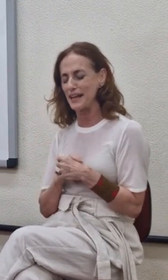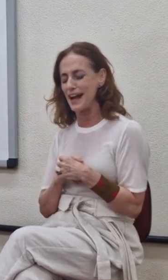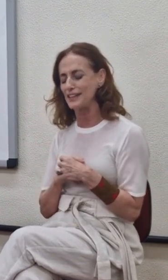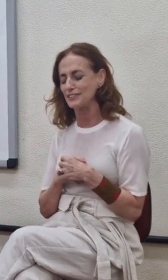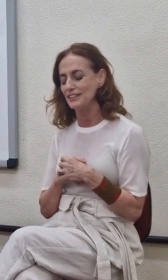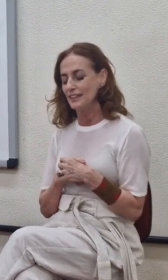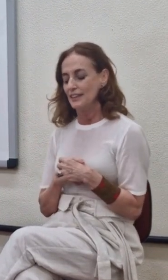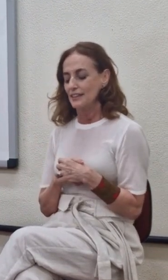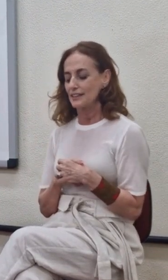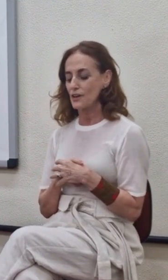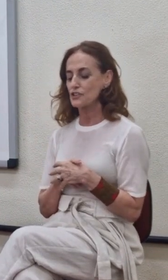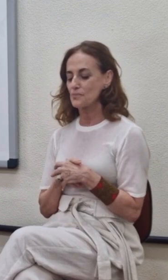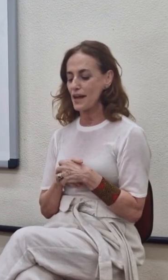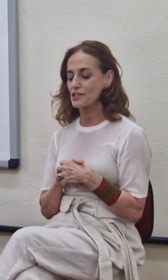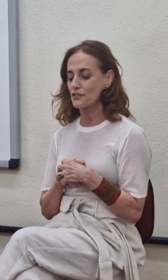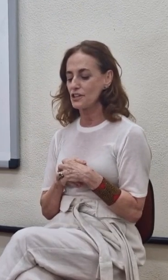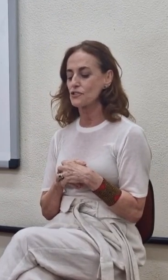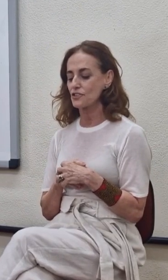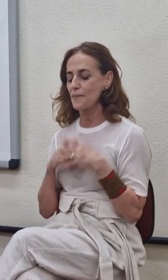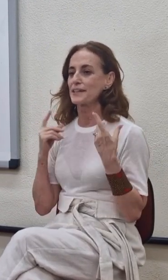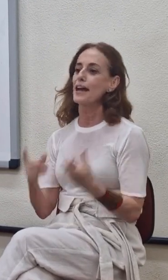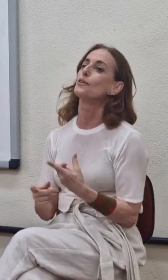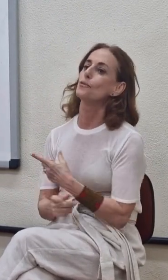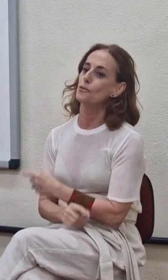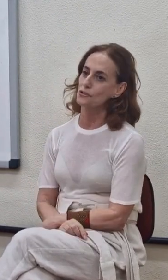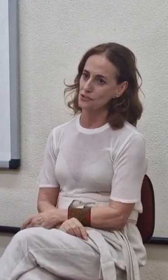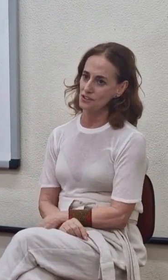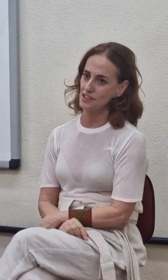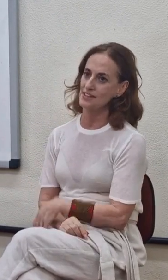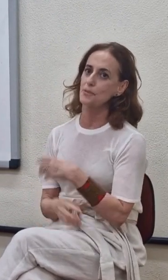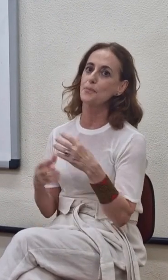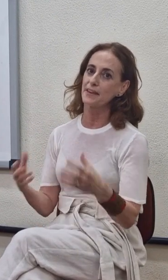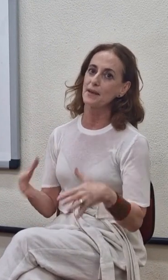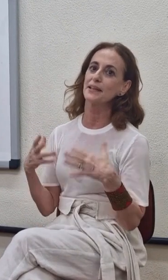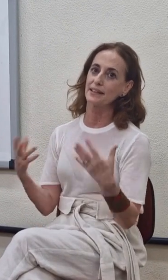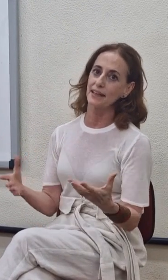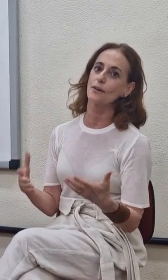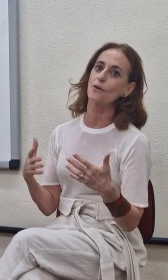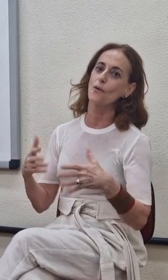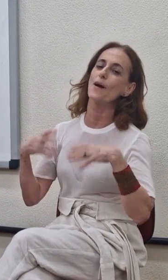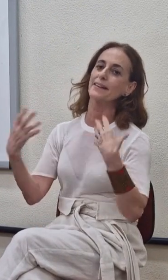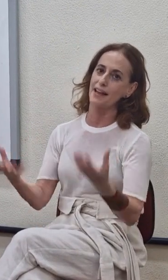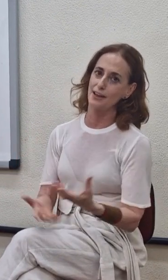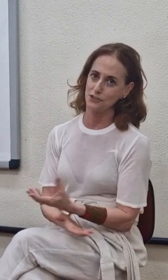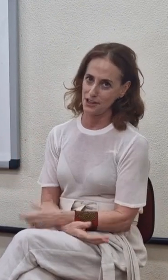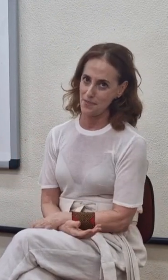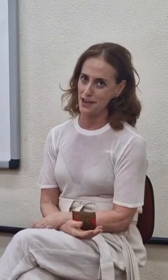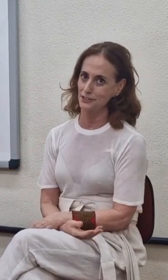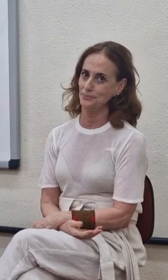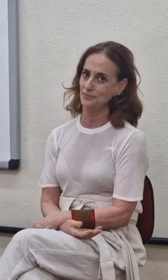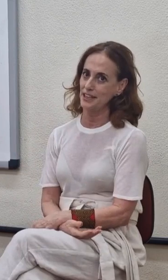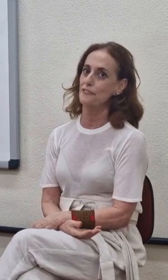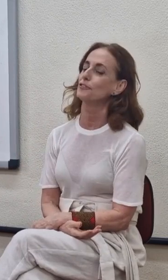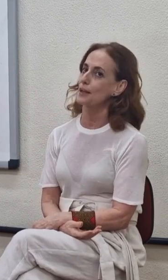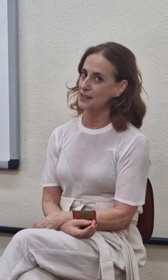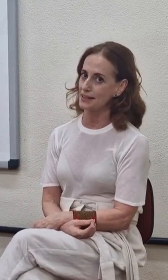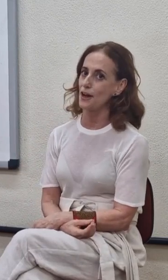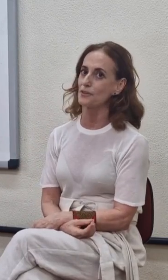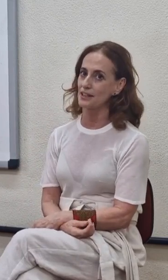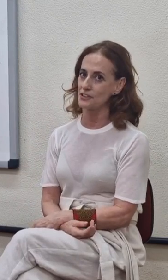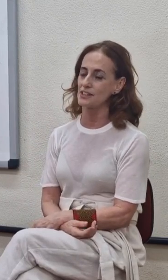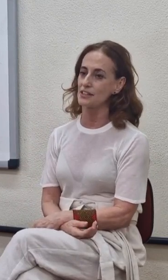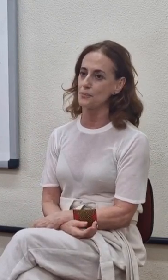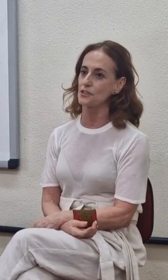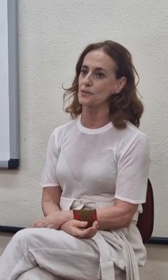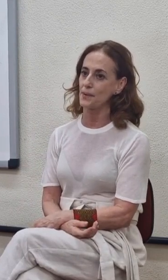É complicado. Então, acho que mais foi isso, captar recursos. Uhum. Poder manter com qualidade, sabe? Que é